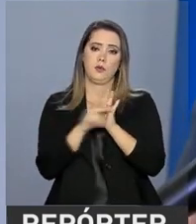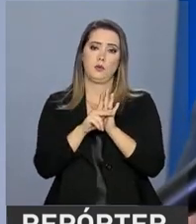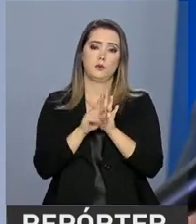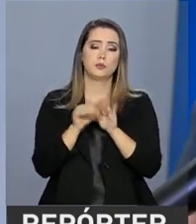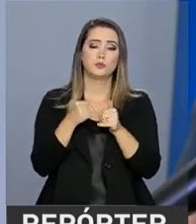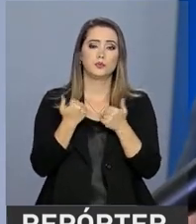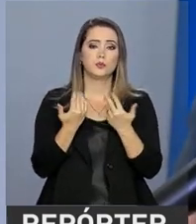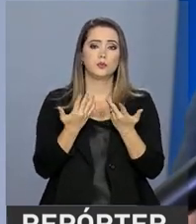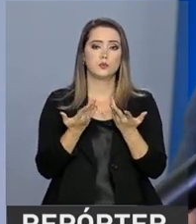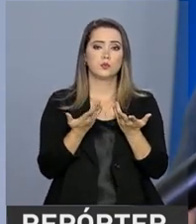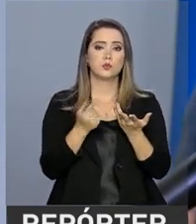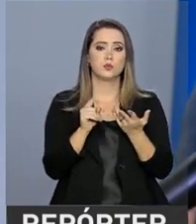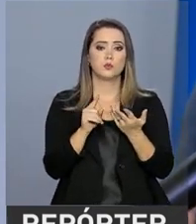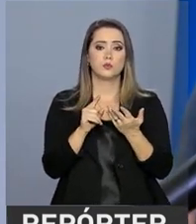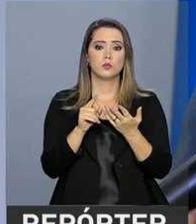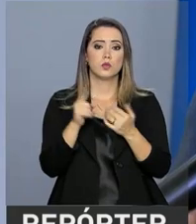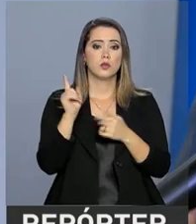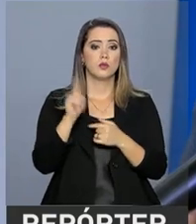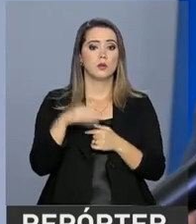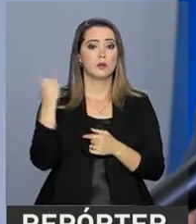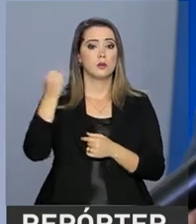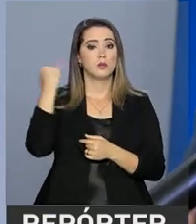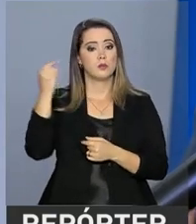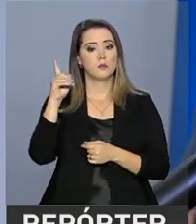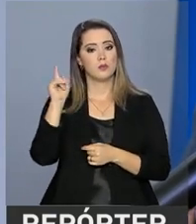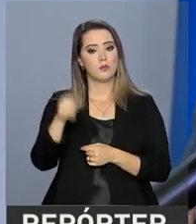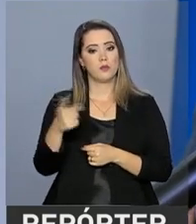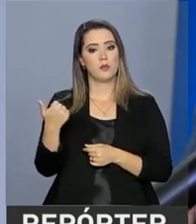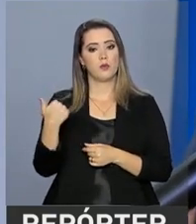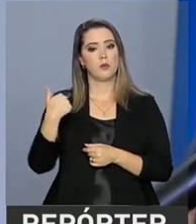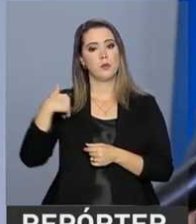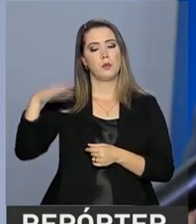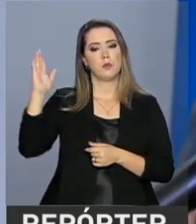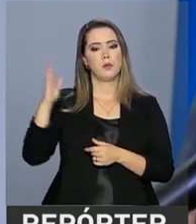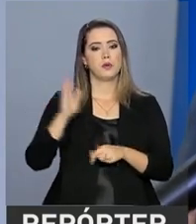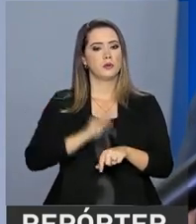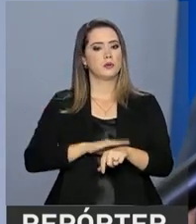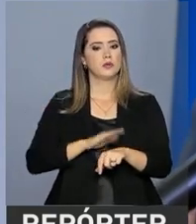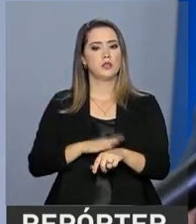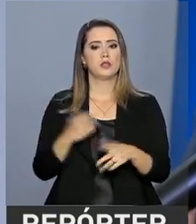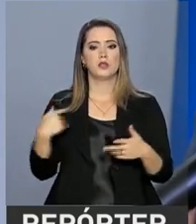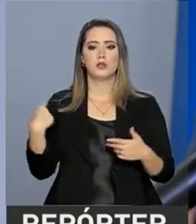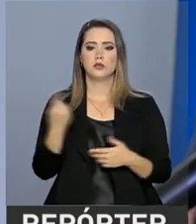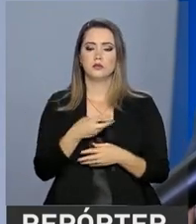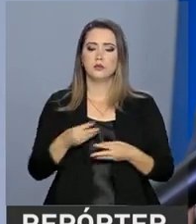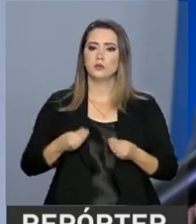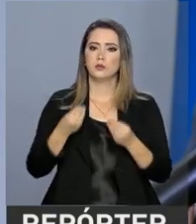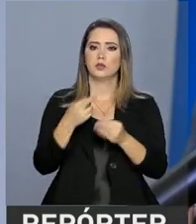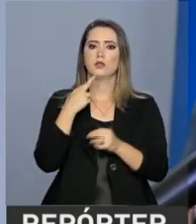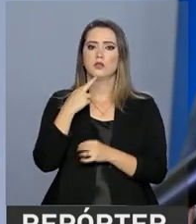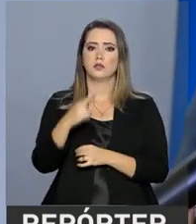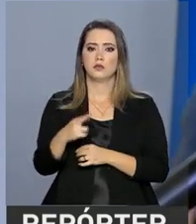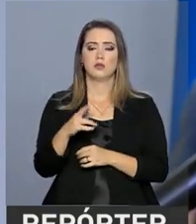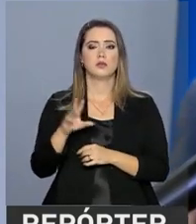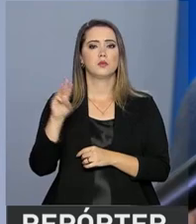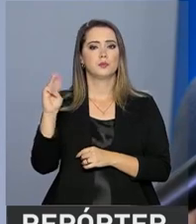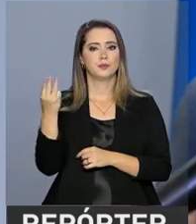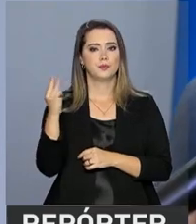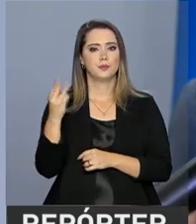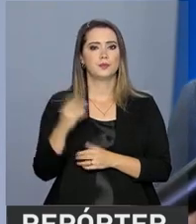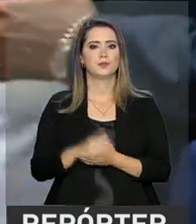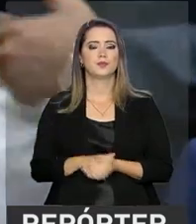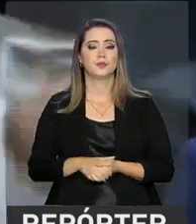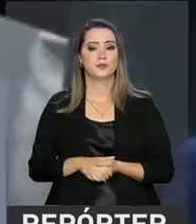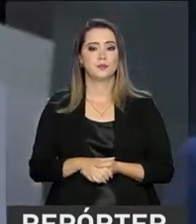então assim é de muita importância e mais do que na hora a gente dá essa resposta do povo do maranhão povo de imperatriz